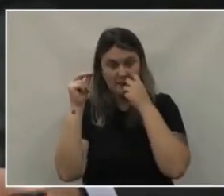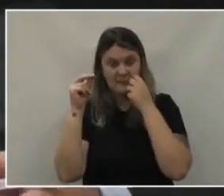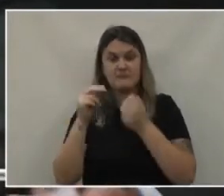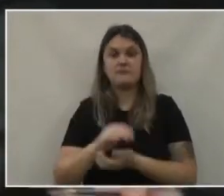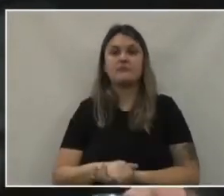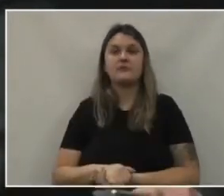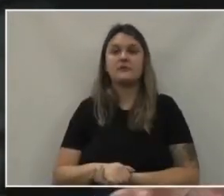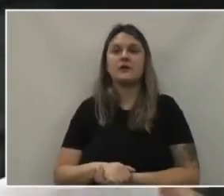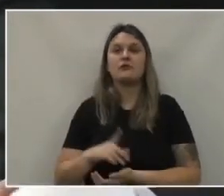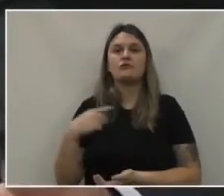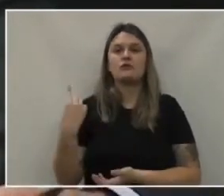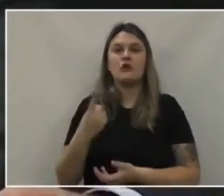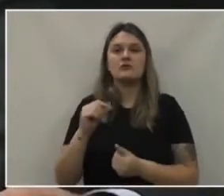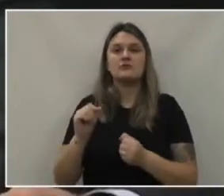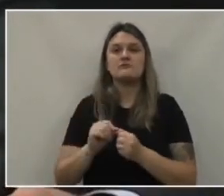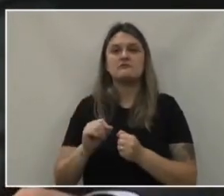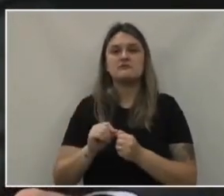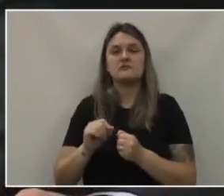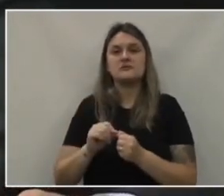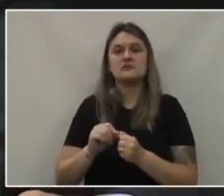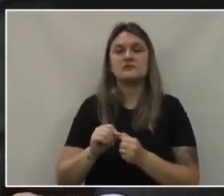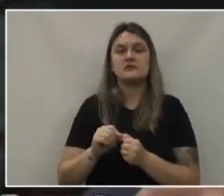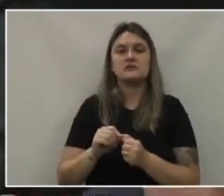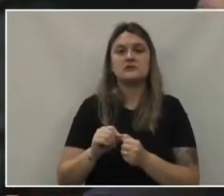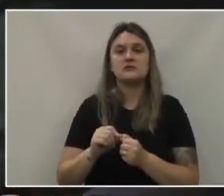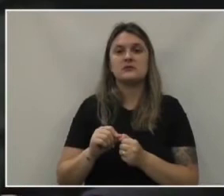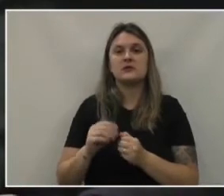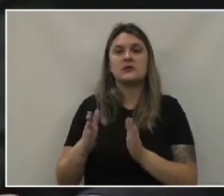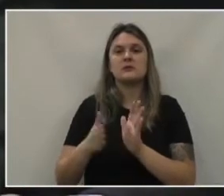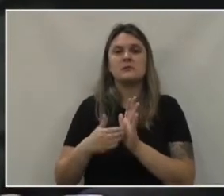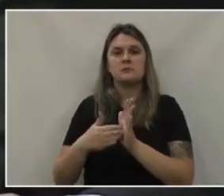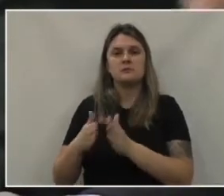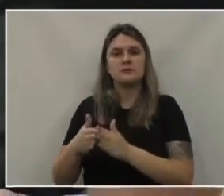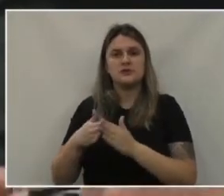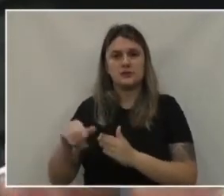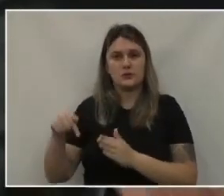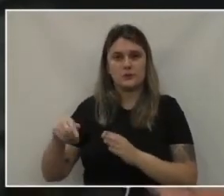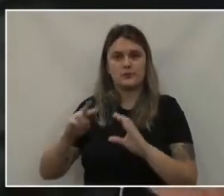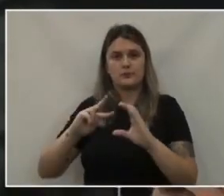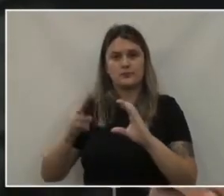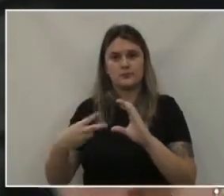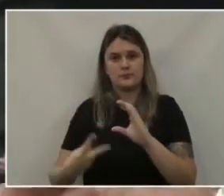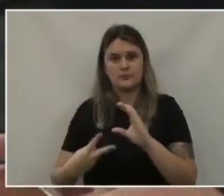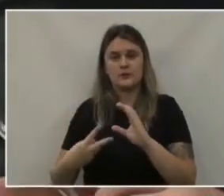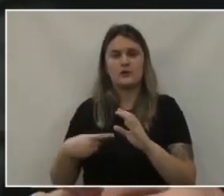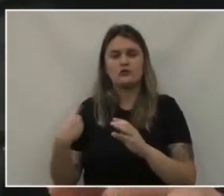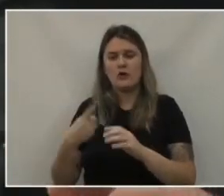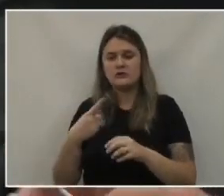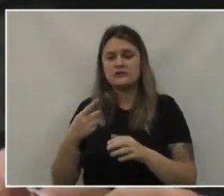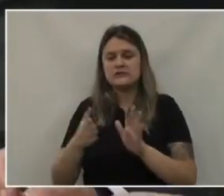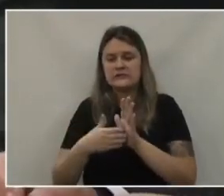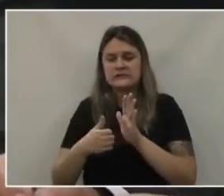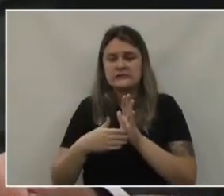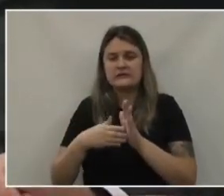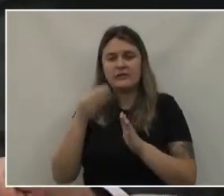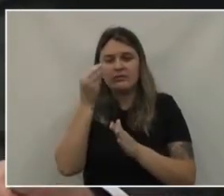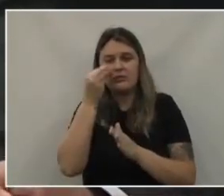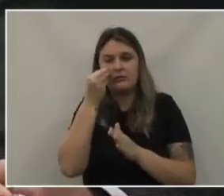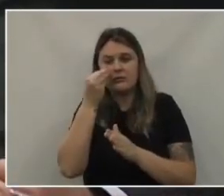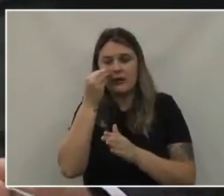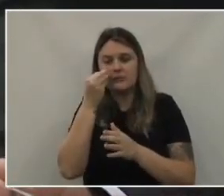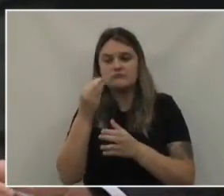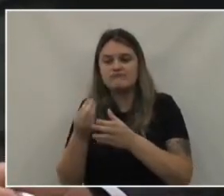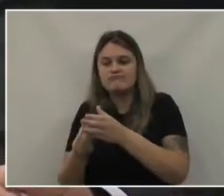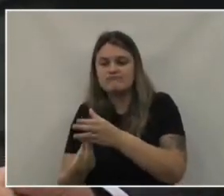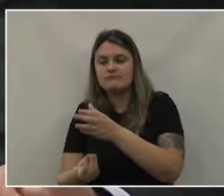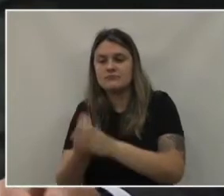vice-prefeito, nós fizemos o pedido aqui através da Câmara e corremos atrás, e foi nós que montamos